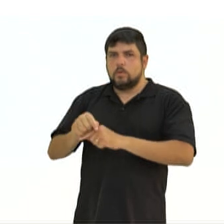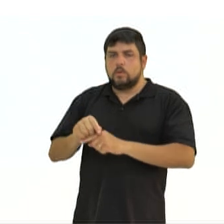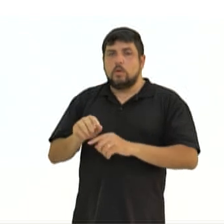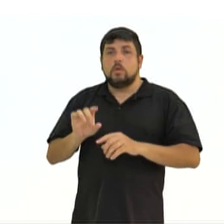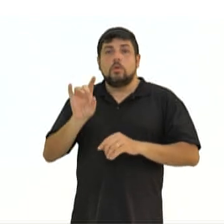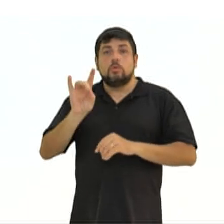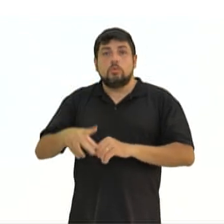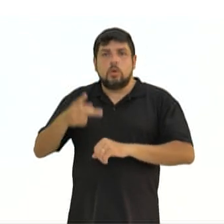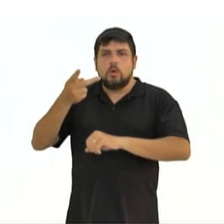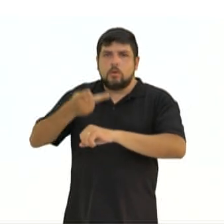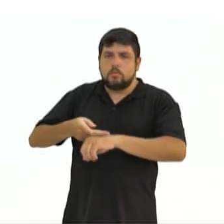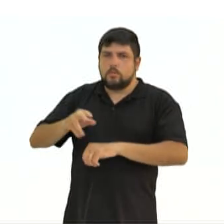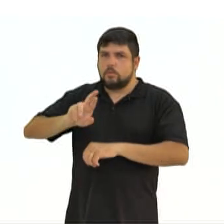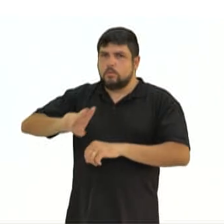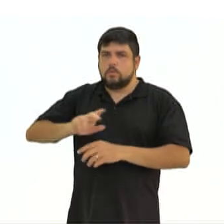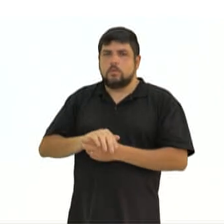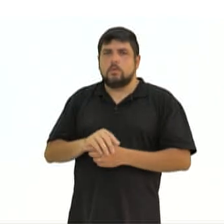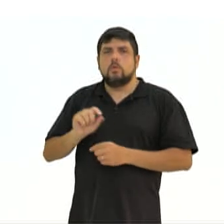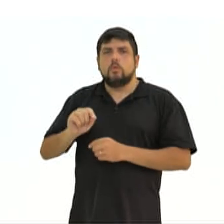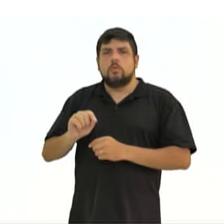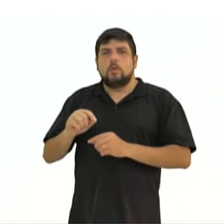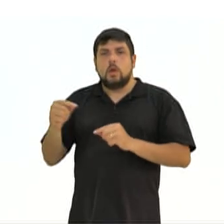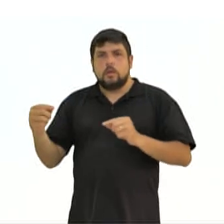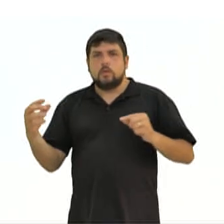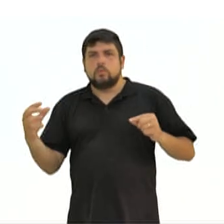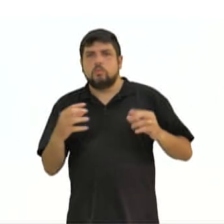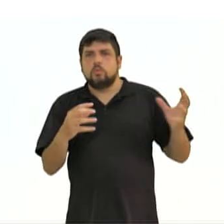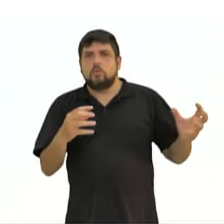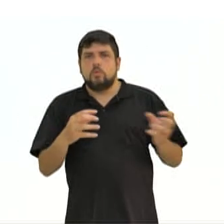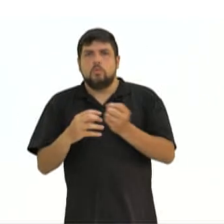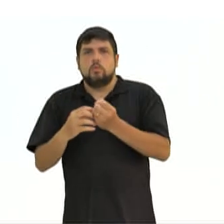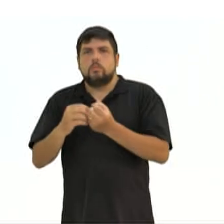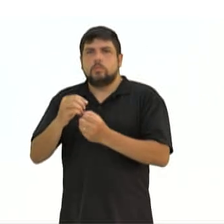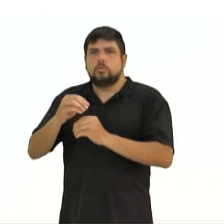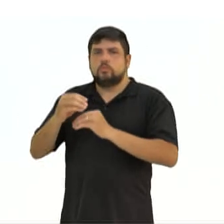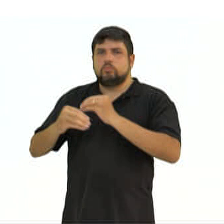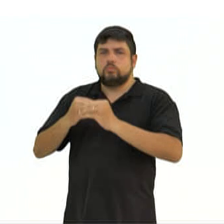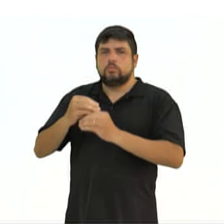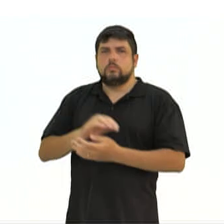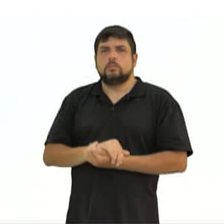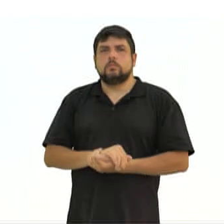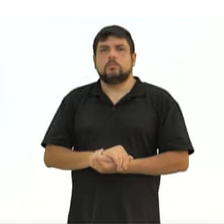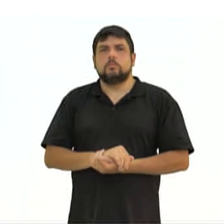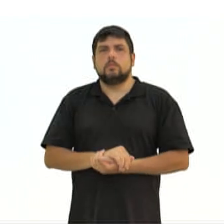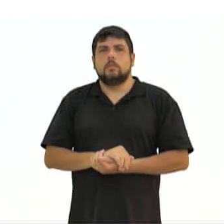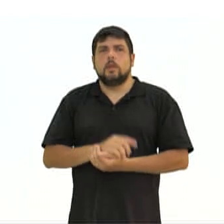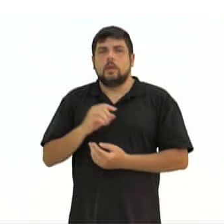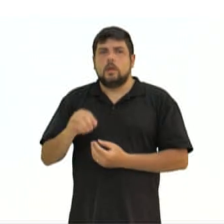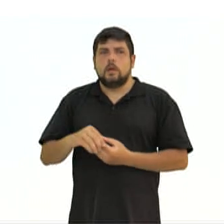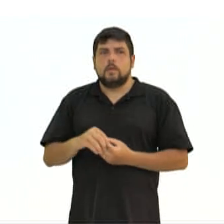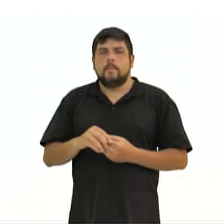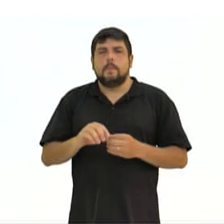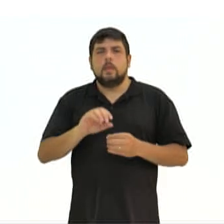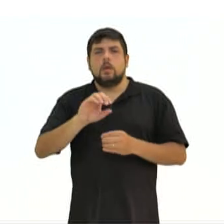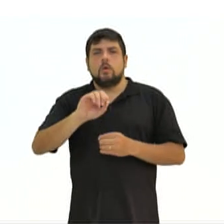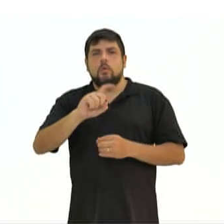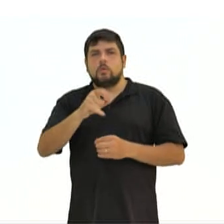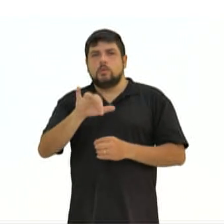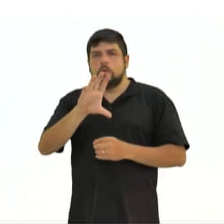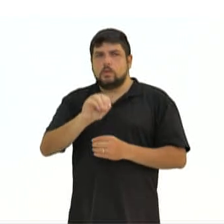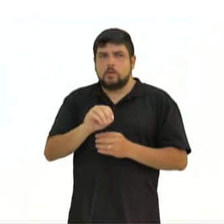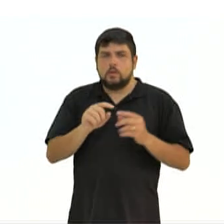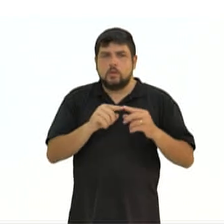a prata, é o agente oxidante. Então, para a gente relembrar aqui, oxidação, perde elétrons, NOx